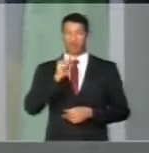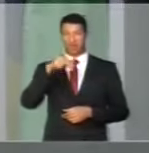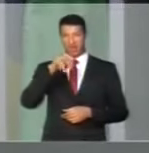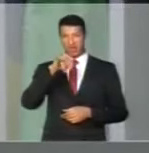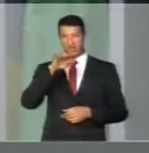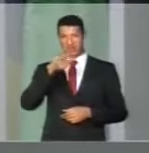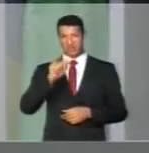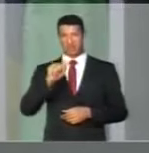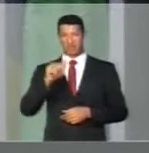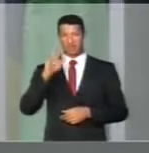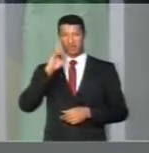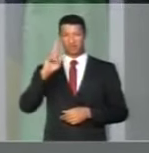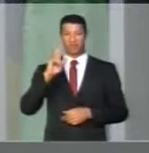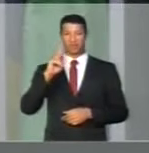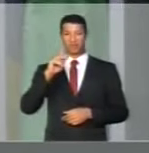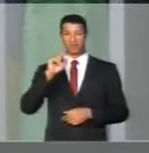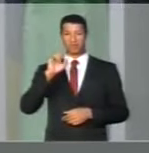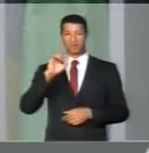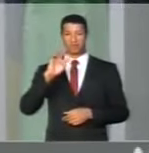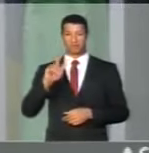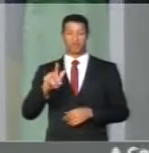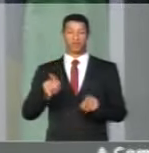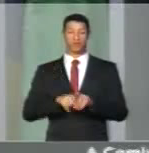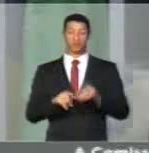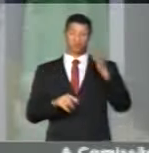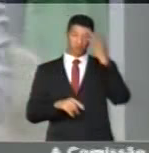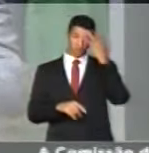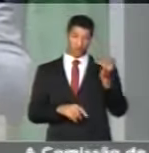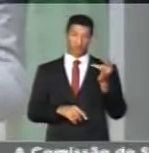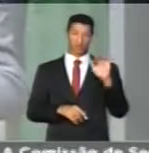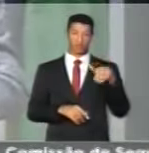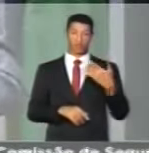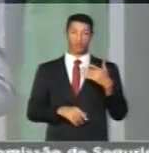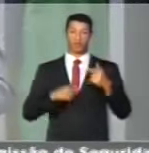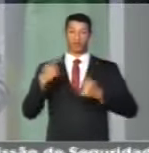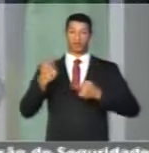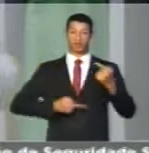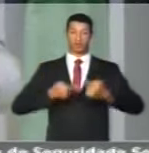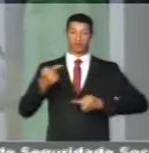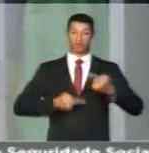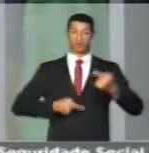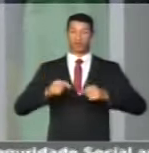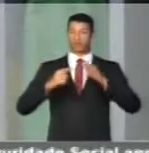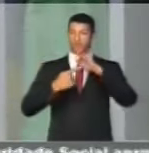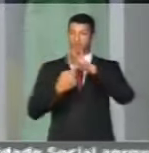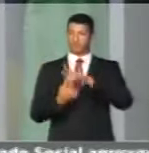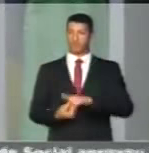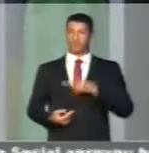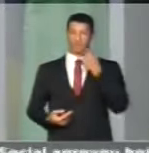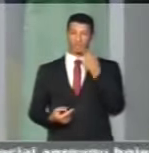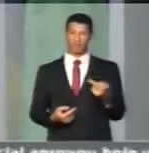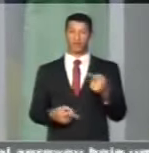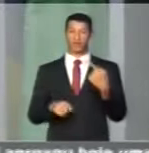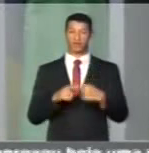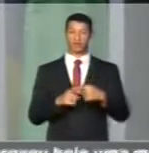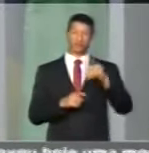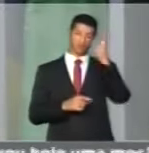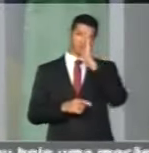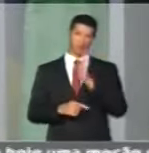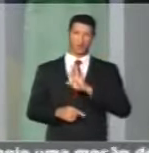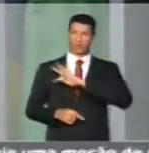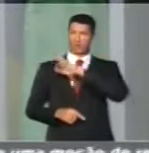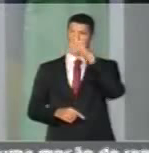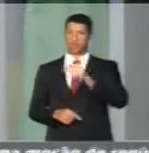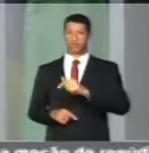anistia para esse ilícito e para essa ilicitude. E amanhã, quando o debate na praça pública aforar, porque o Brasil